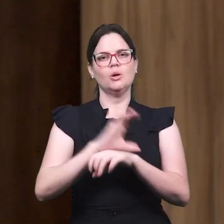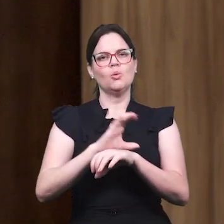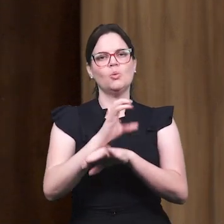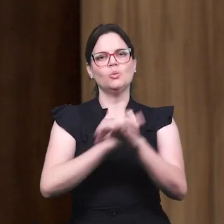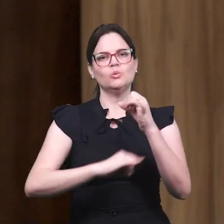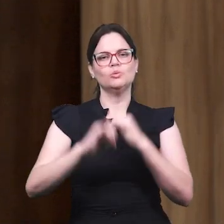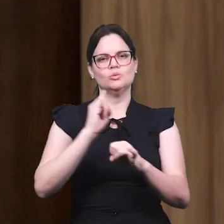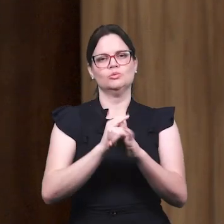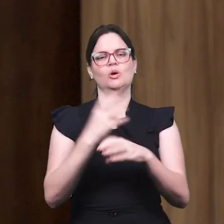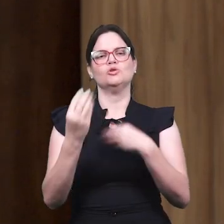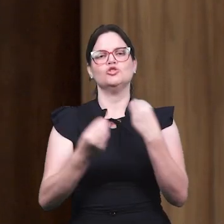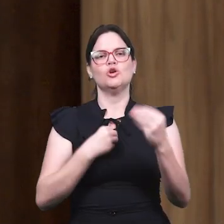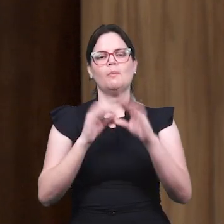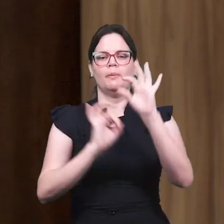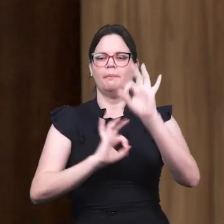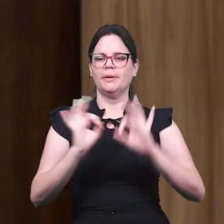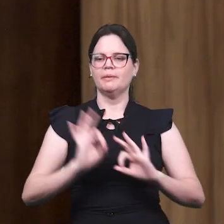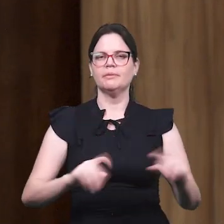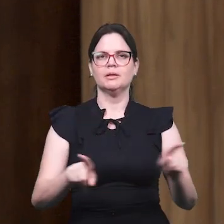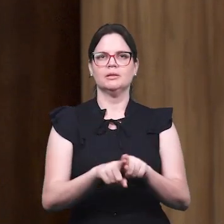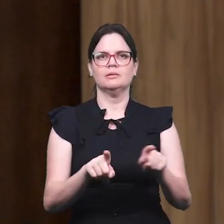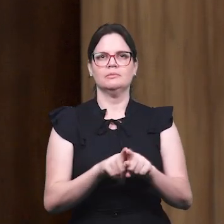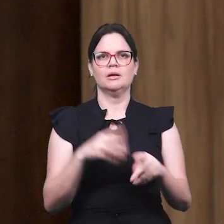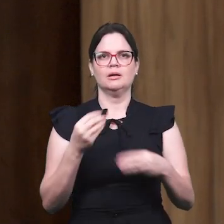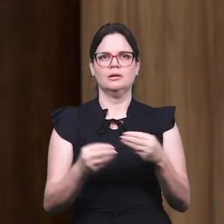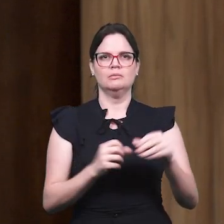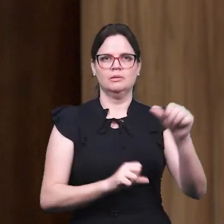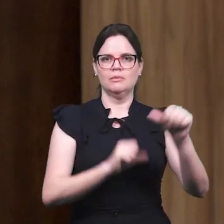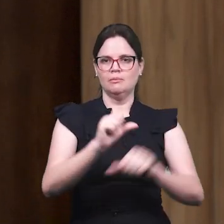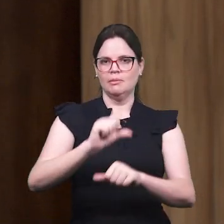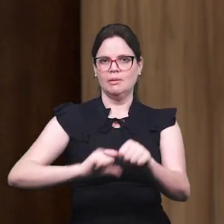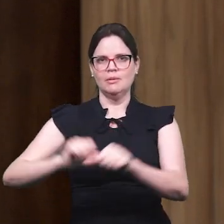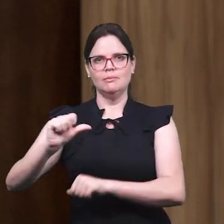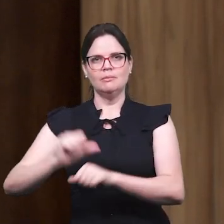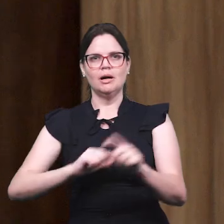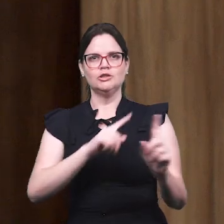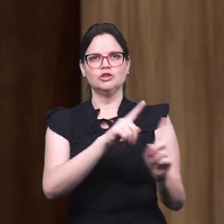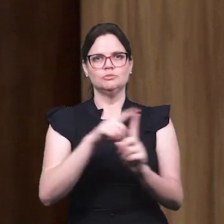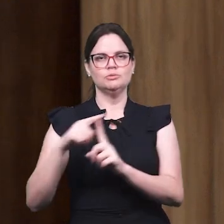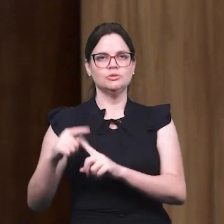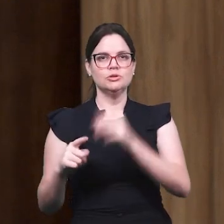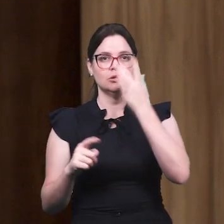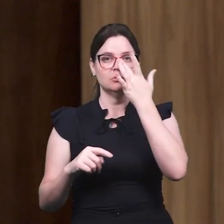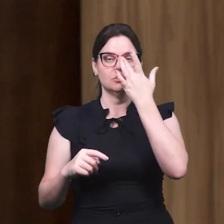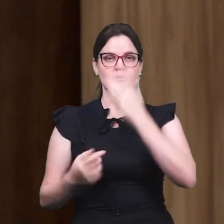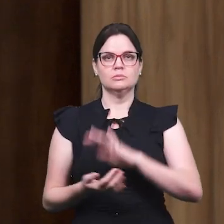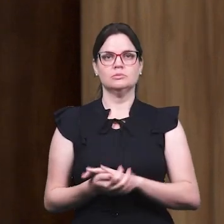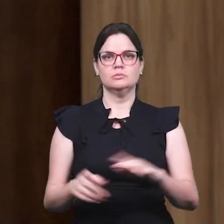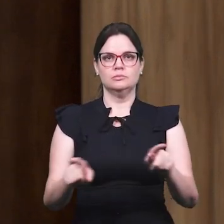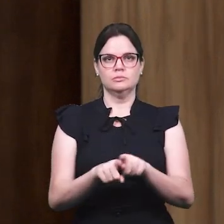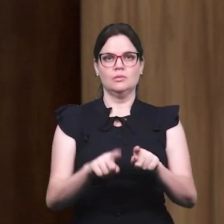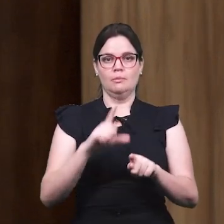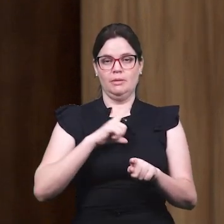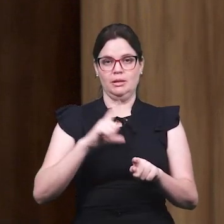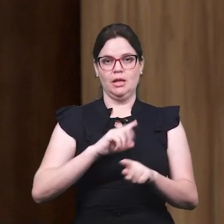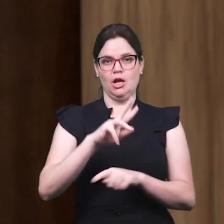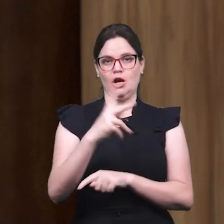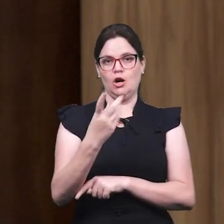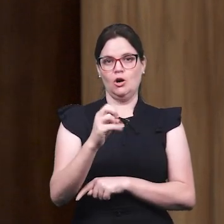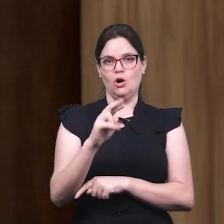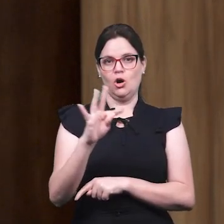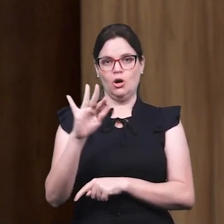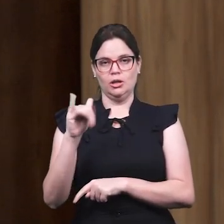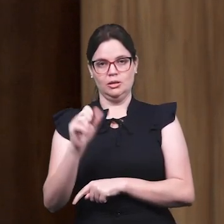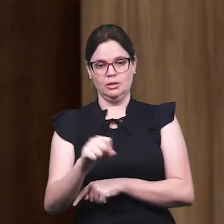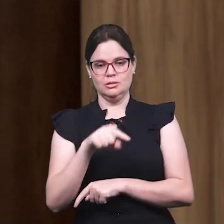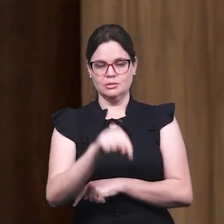de compostagem, como fazer um rodízio uma rotação de plantação, tem também hortas,